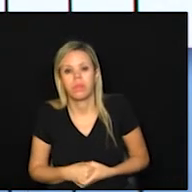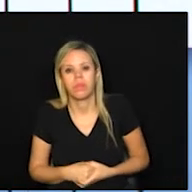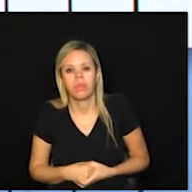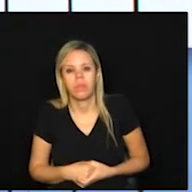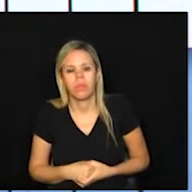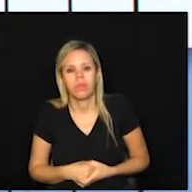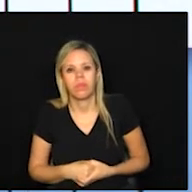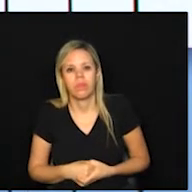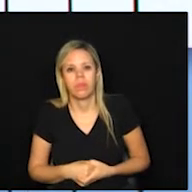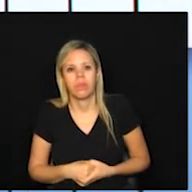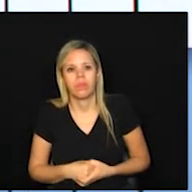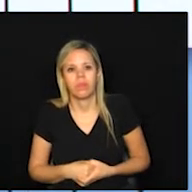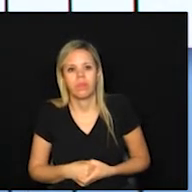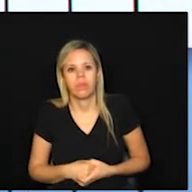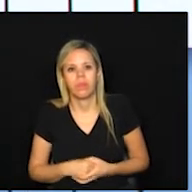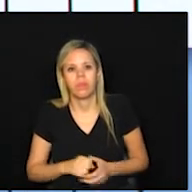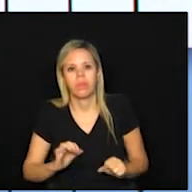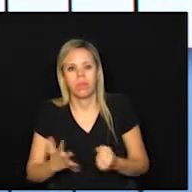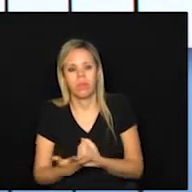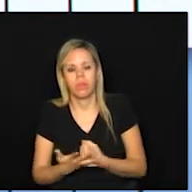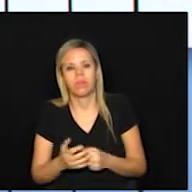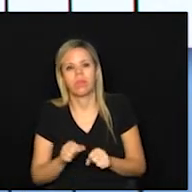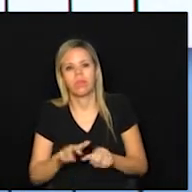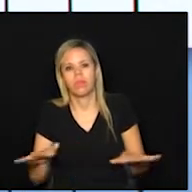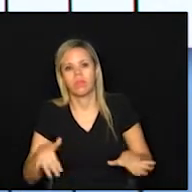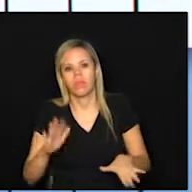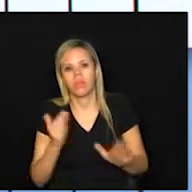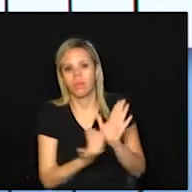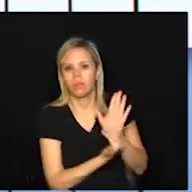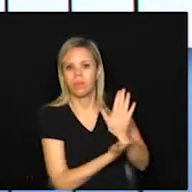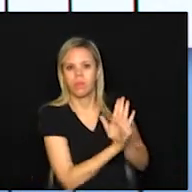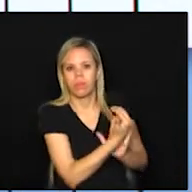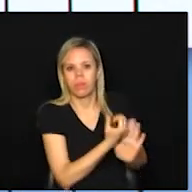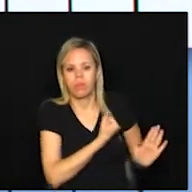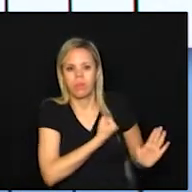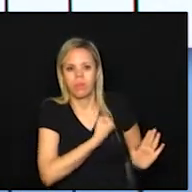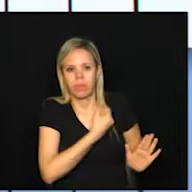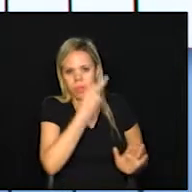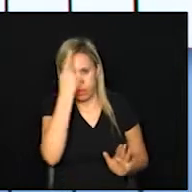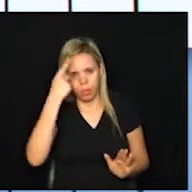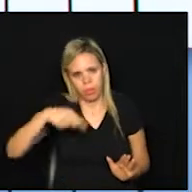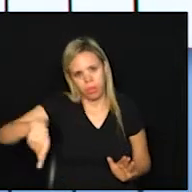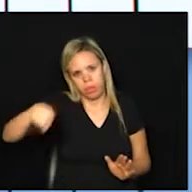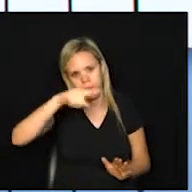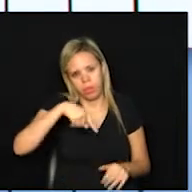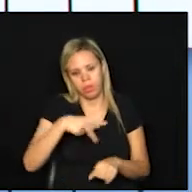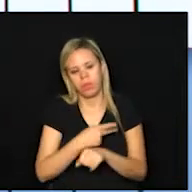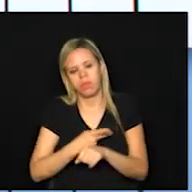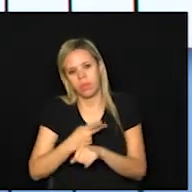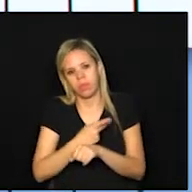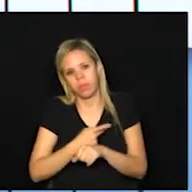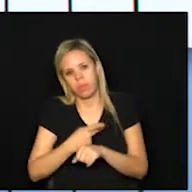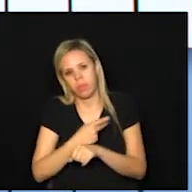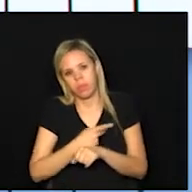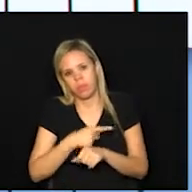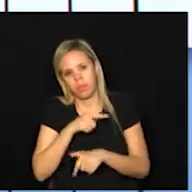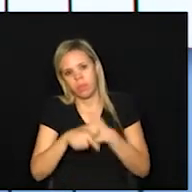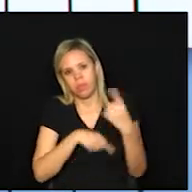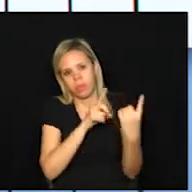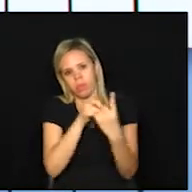Olha, e que com essa pandemia é cada vez maior o número de pessoas que procuram